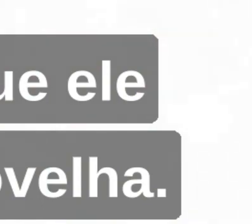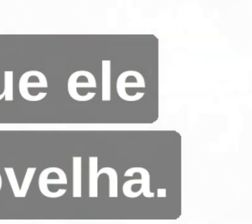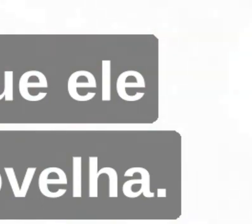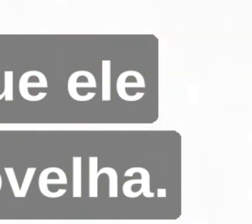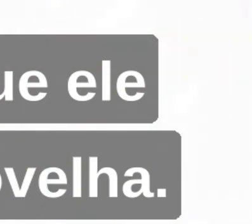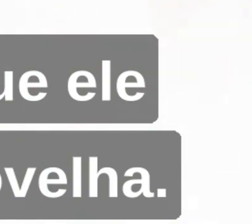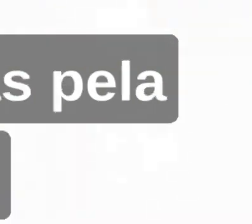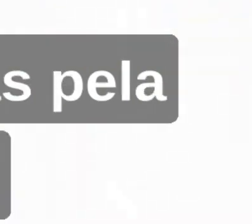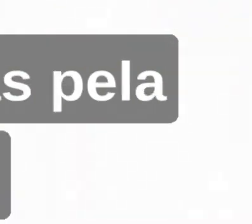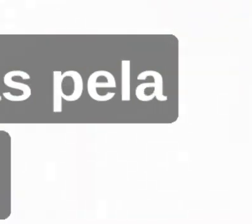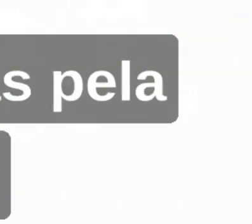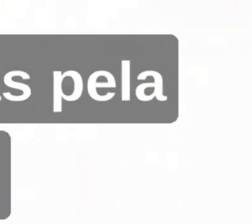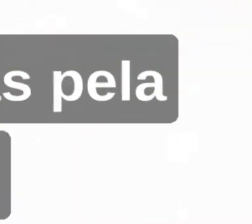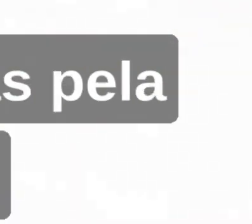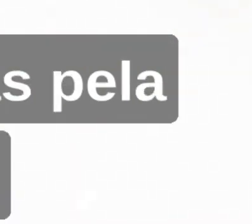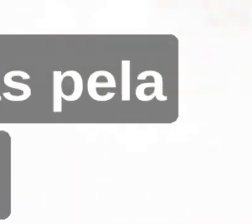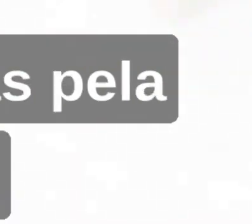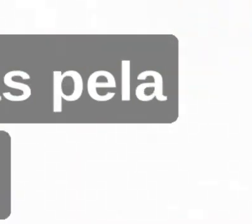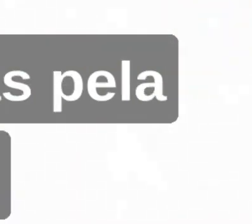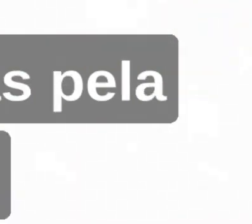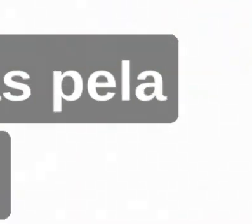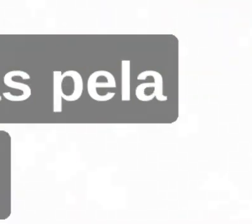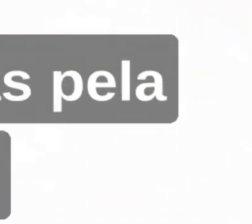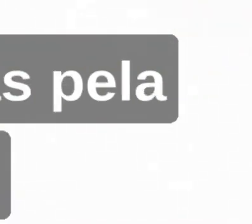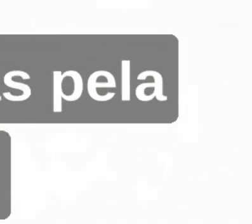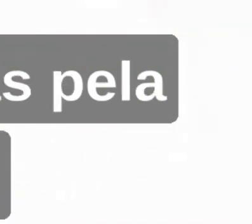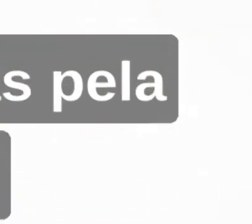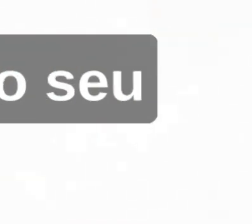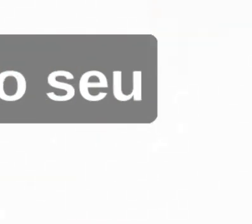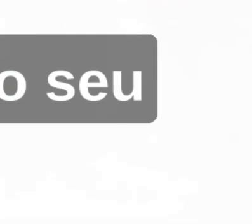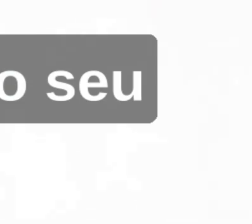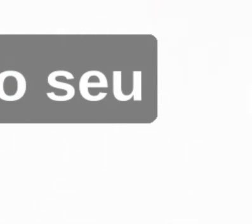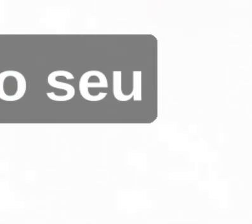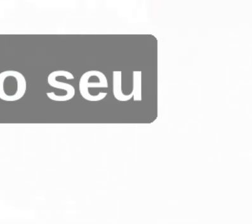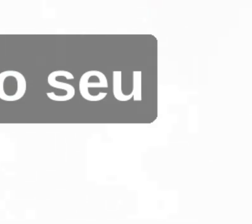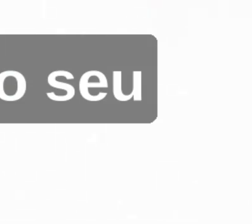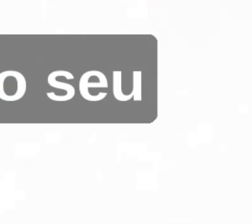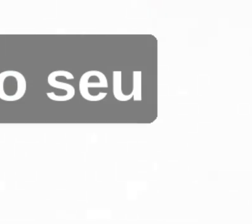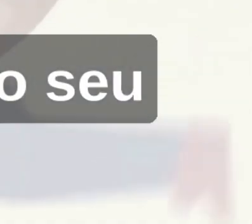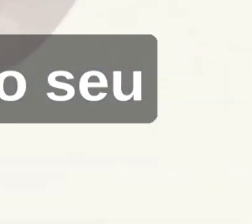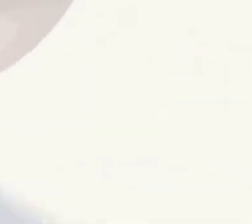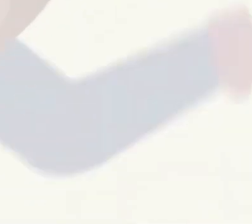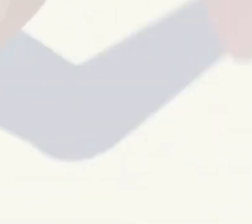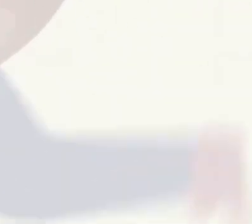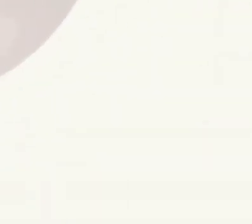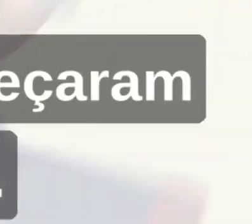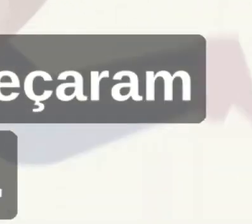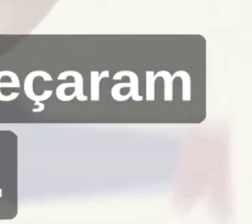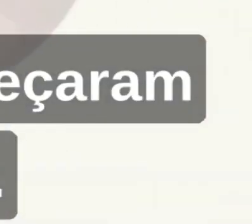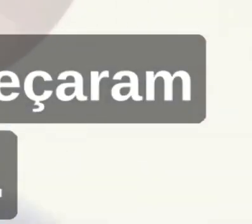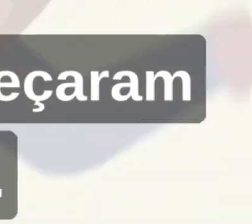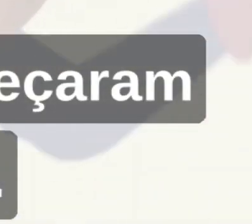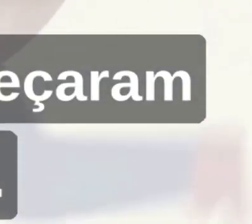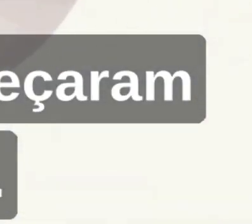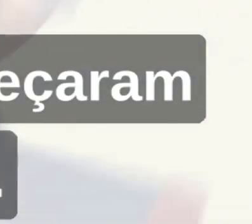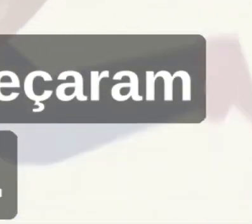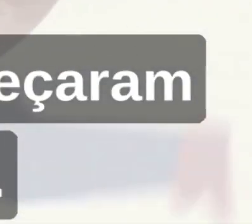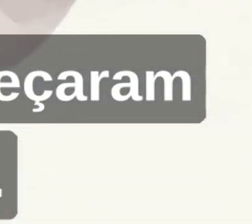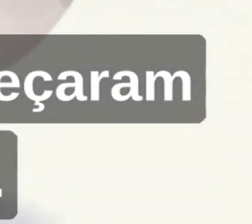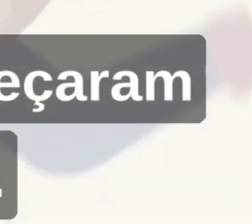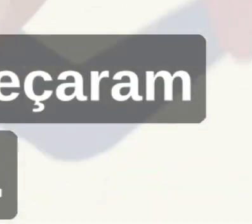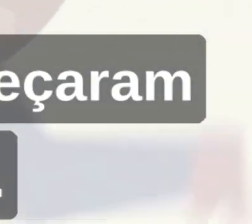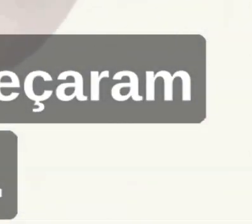das ovelhas. Muitas delas foram feridas por sua lança e passou por cima de outras com o seu cavalo. Os pastores,